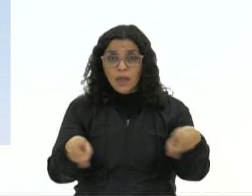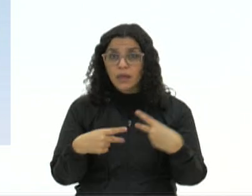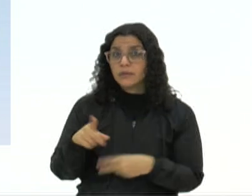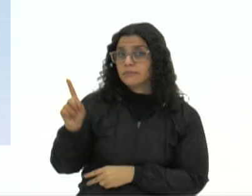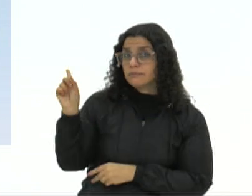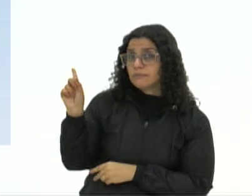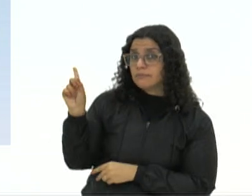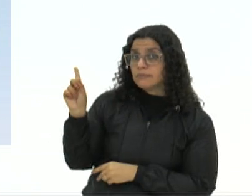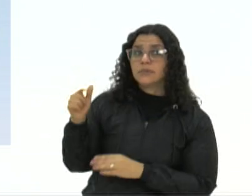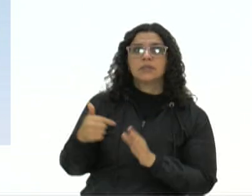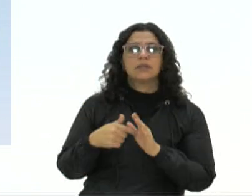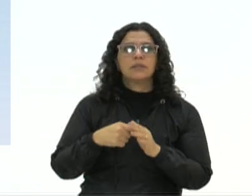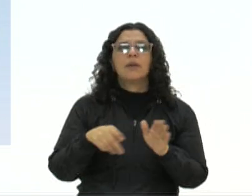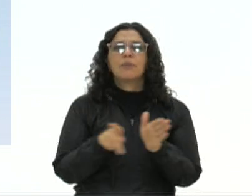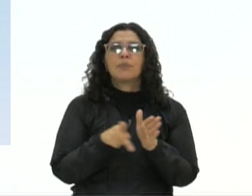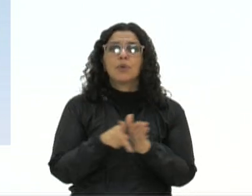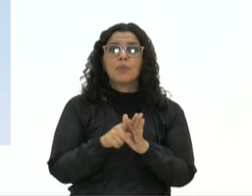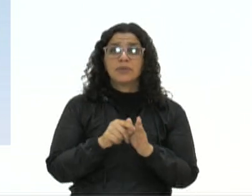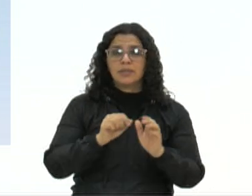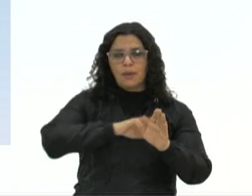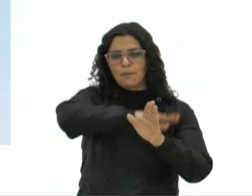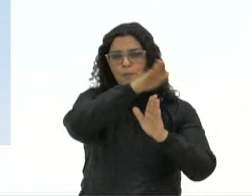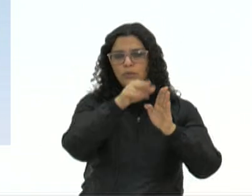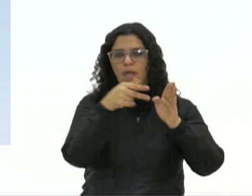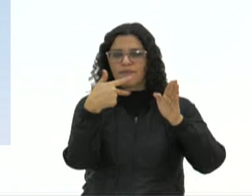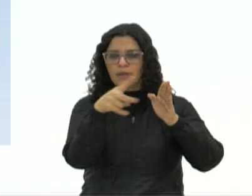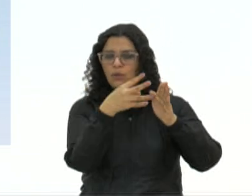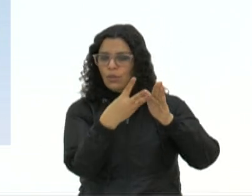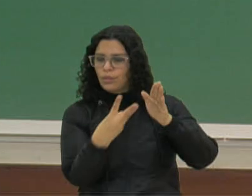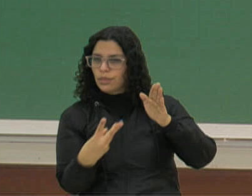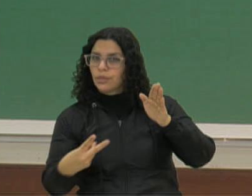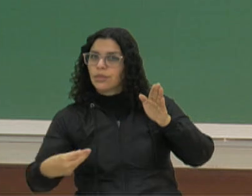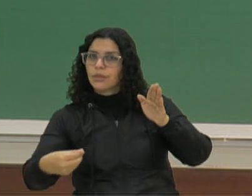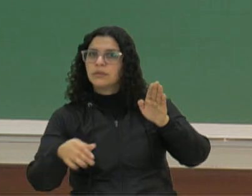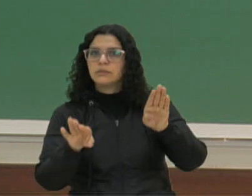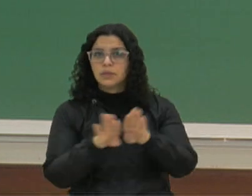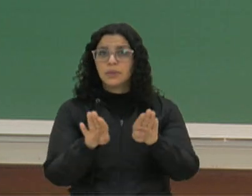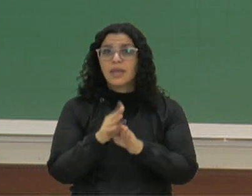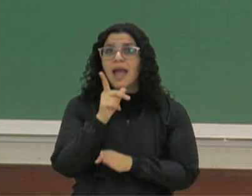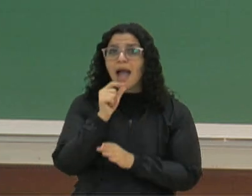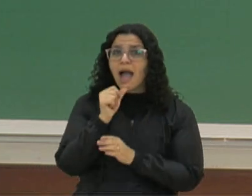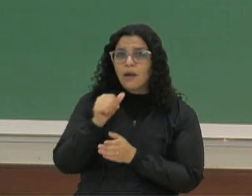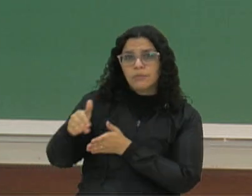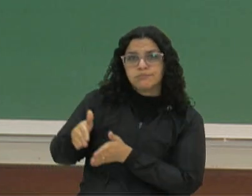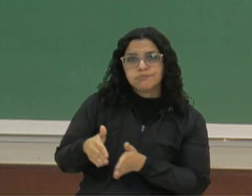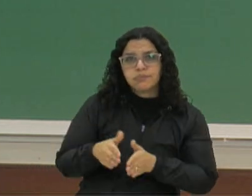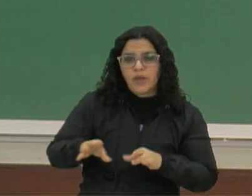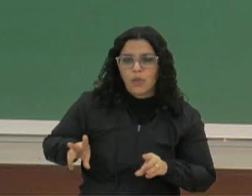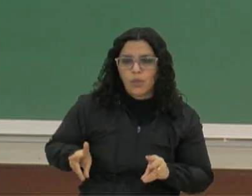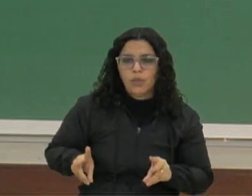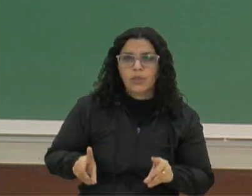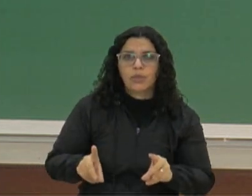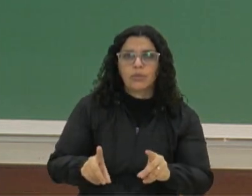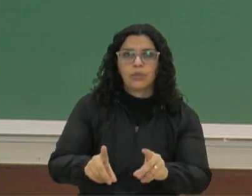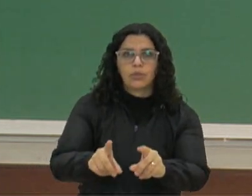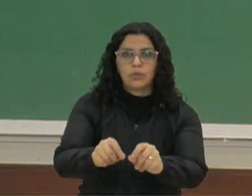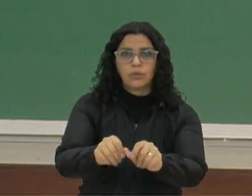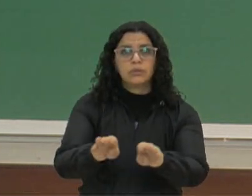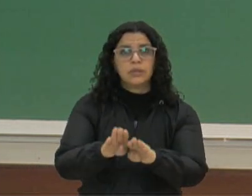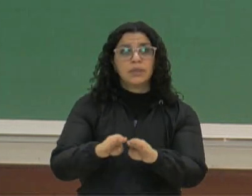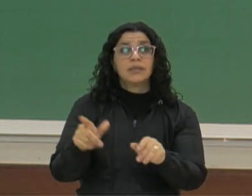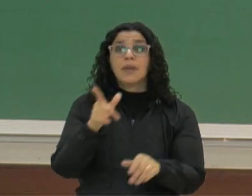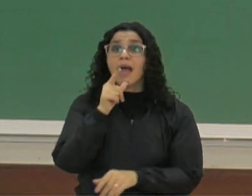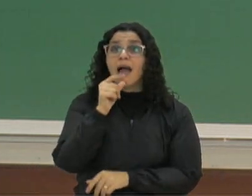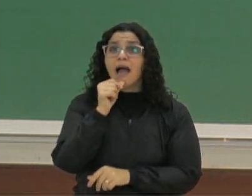e tudo isso traz o material aqui da área mais alta para as áreas mais baixas, as águas correntes dos rios, as